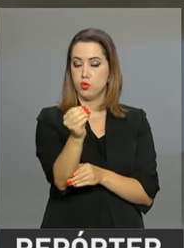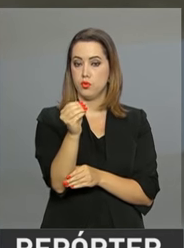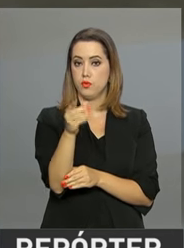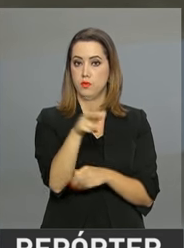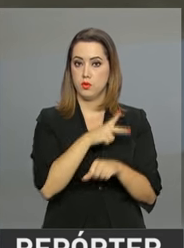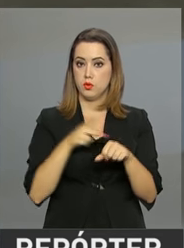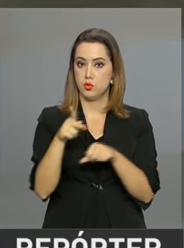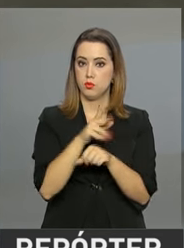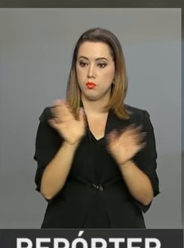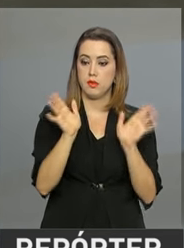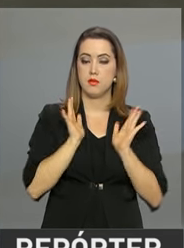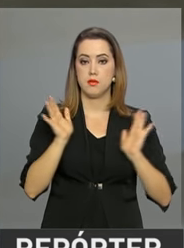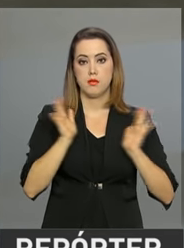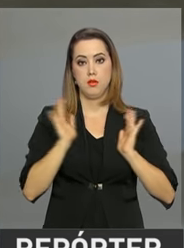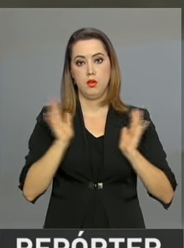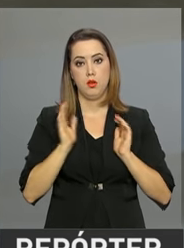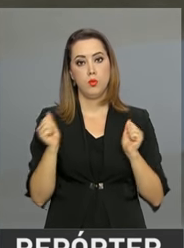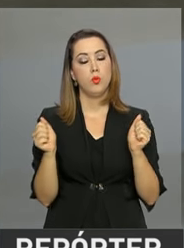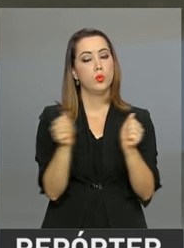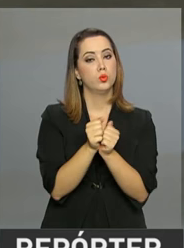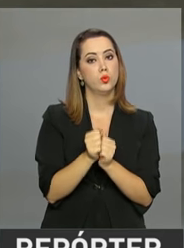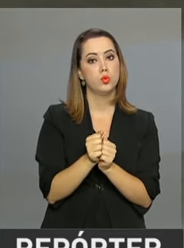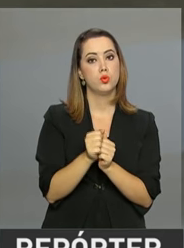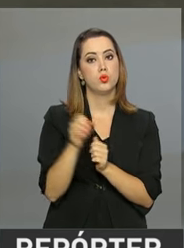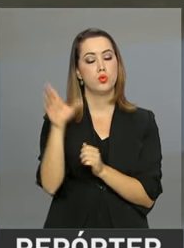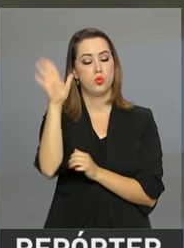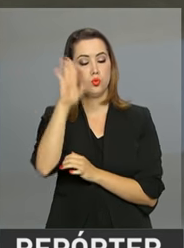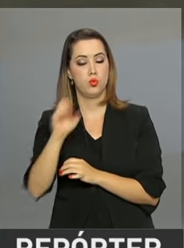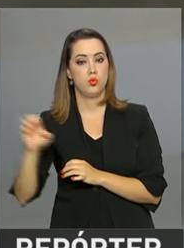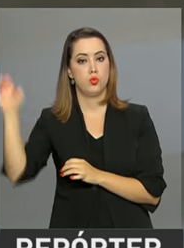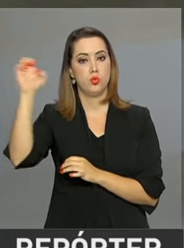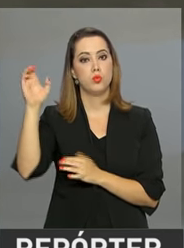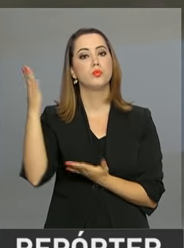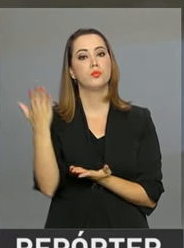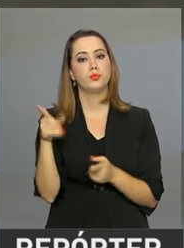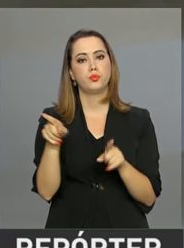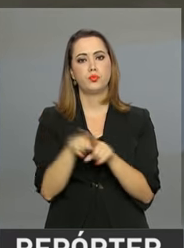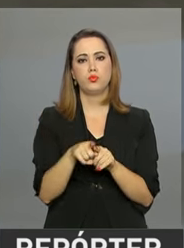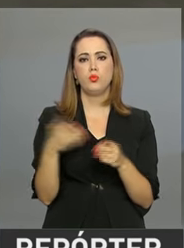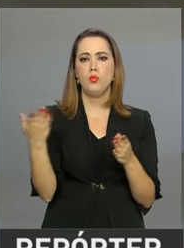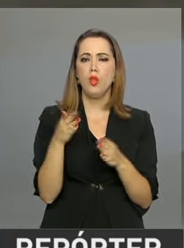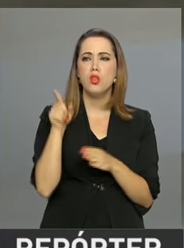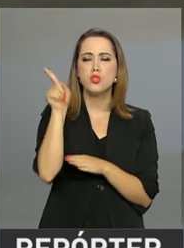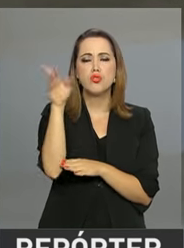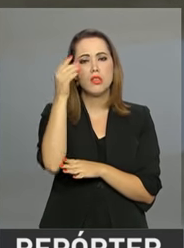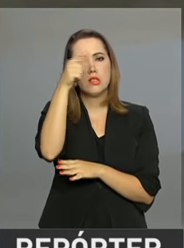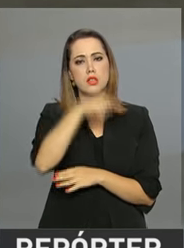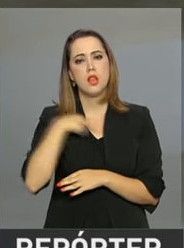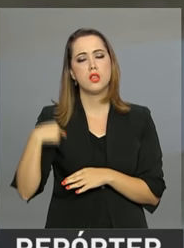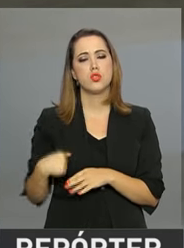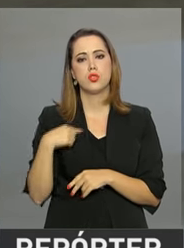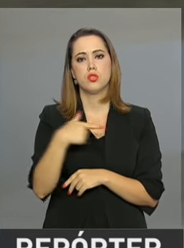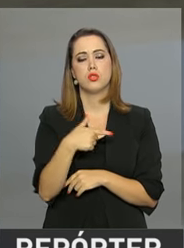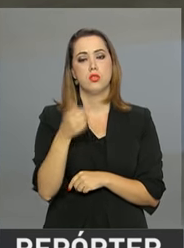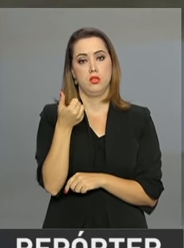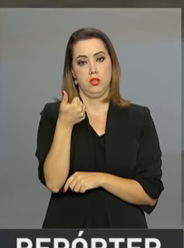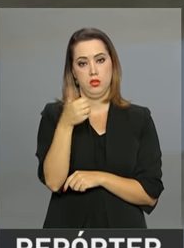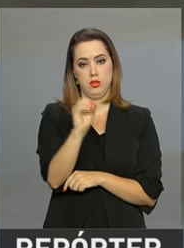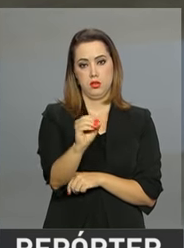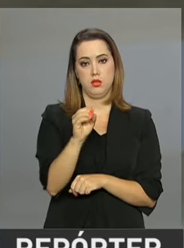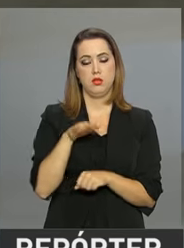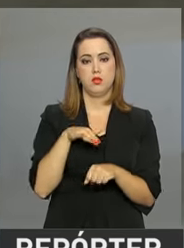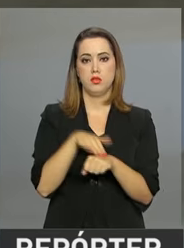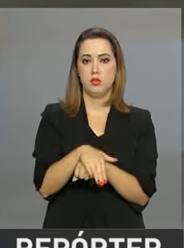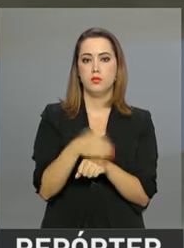a União Europeia. A chegada de Temer à China está prevista para as 10 horas da noite de hoje. Quem está lá e tem mais informações é o